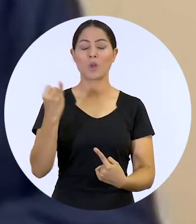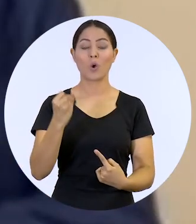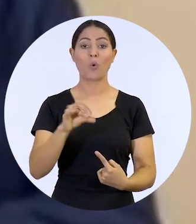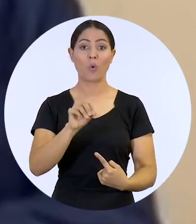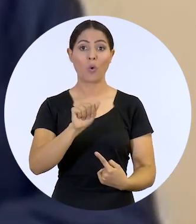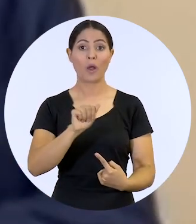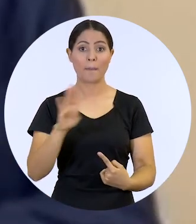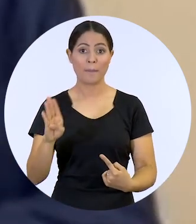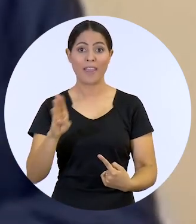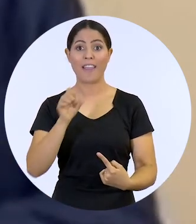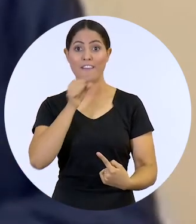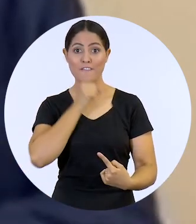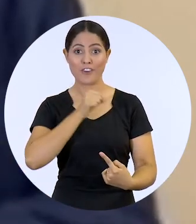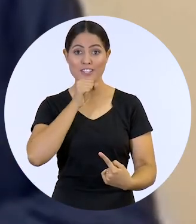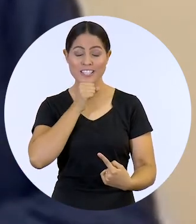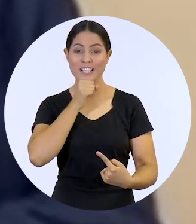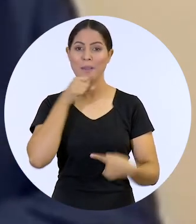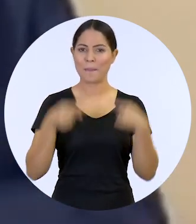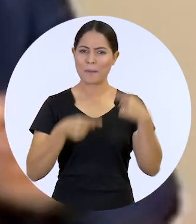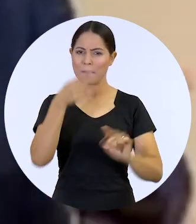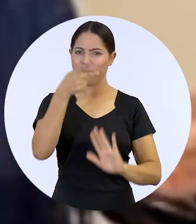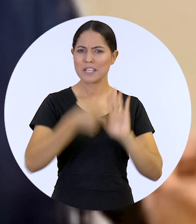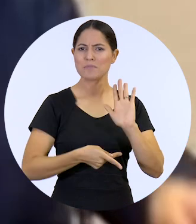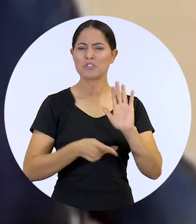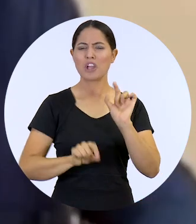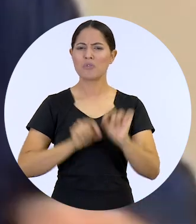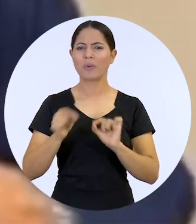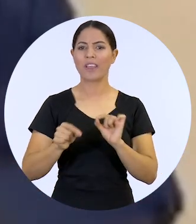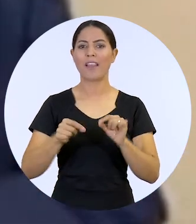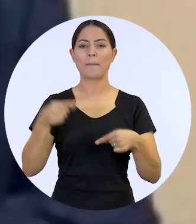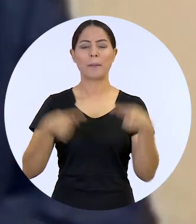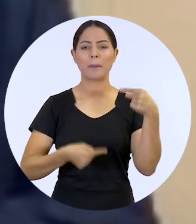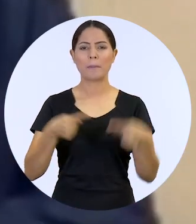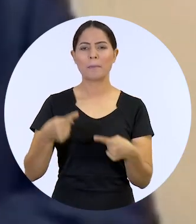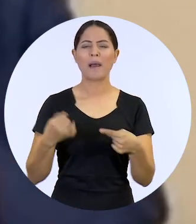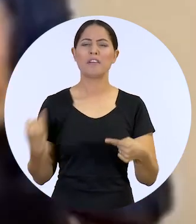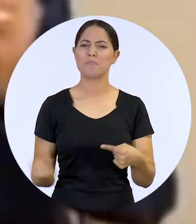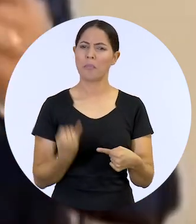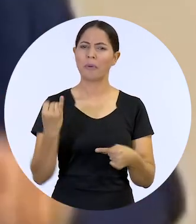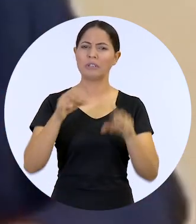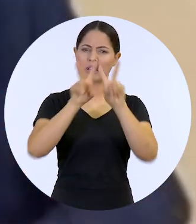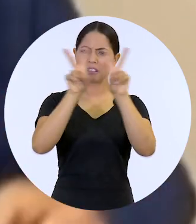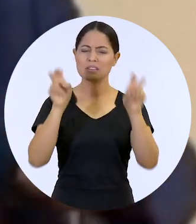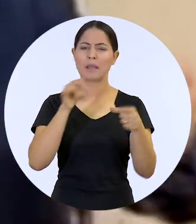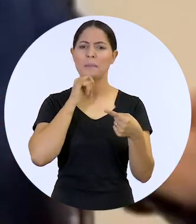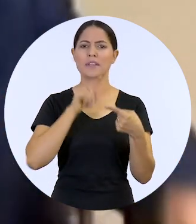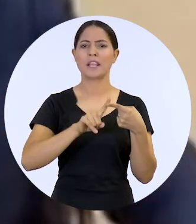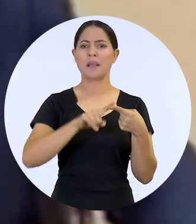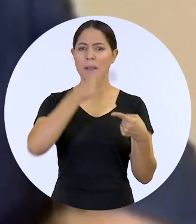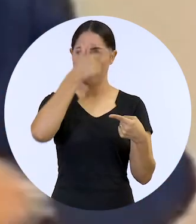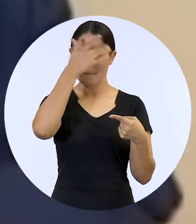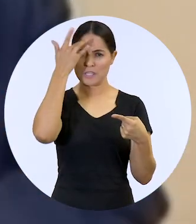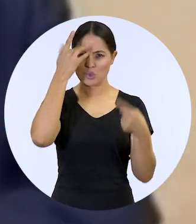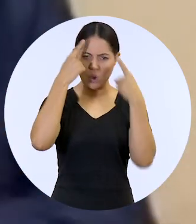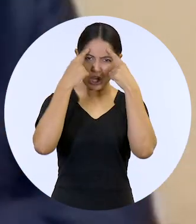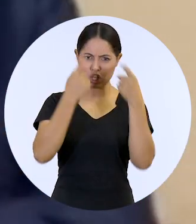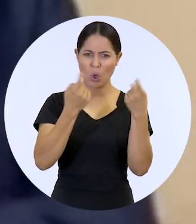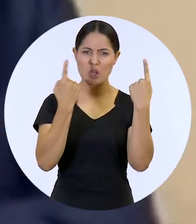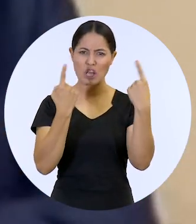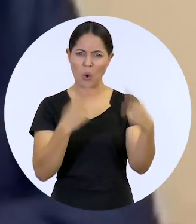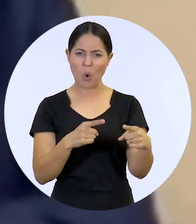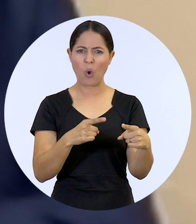O OAB Vozinho discute, inclusive, temas importantes, como a violência aos idosos, ao abandono familiar